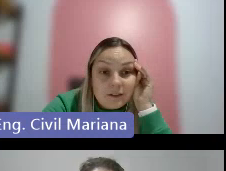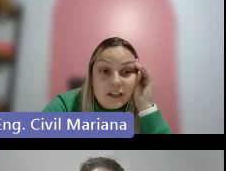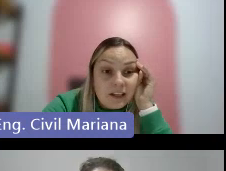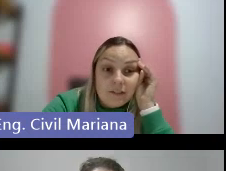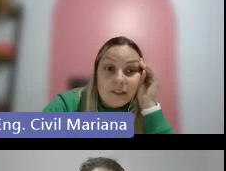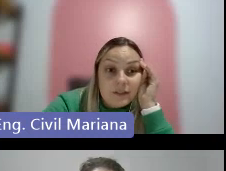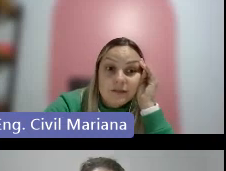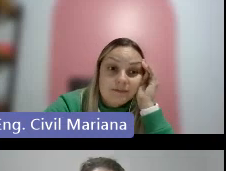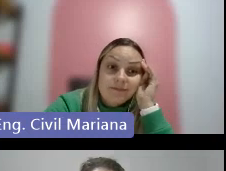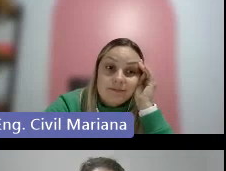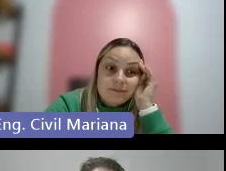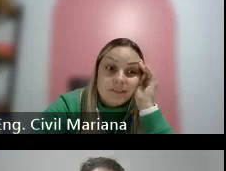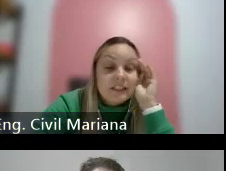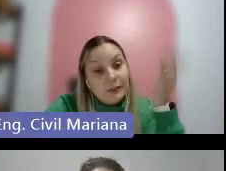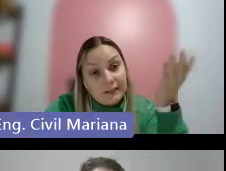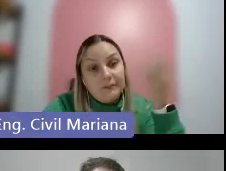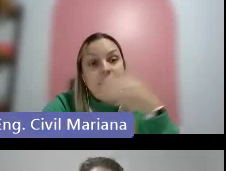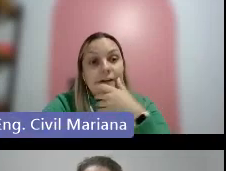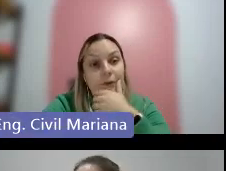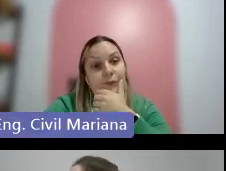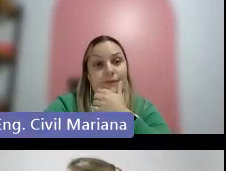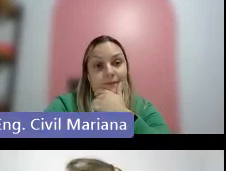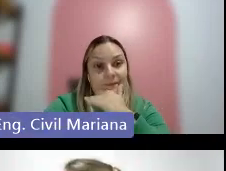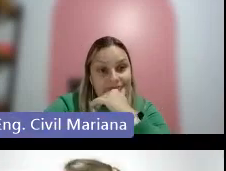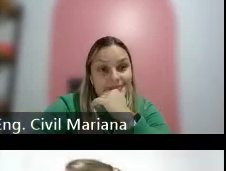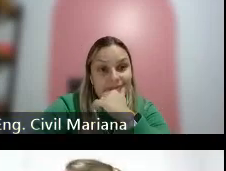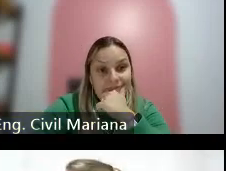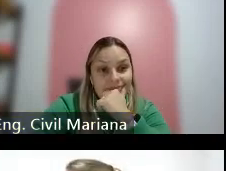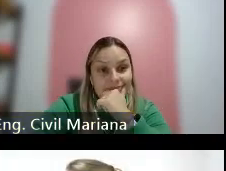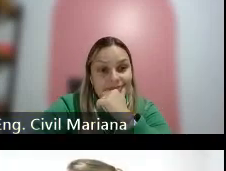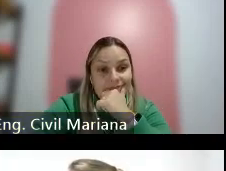O engenheiro não tinha nem visto. Até porque ele não ia na obra.